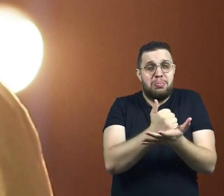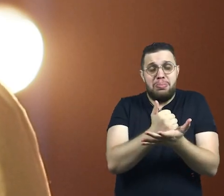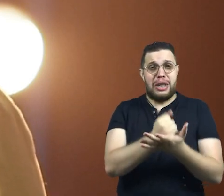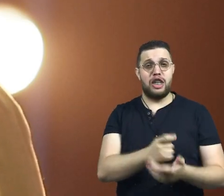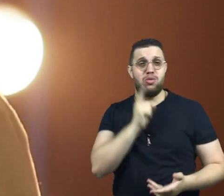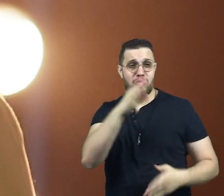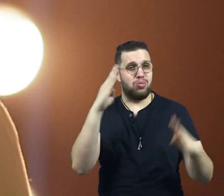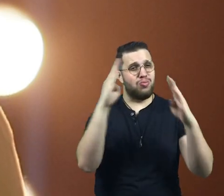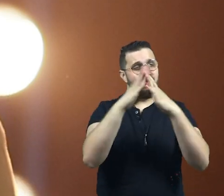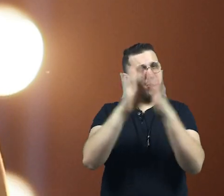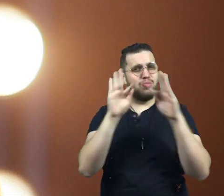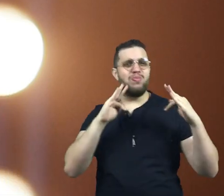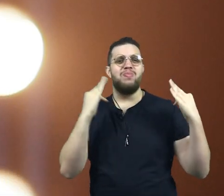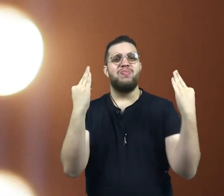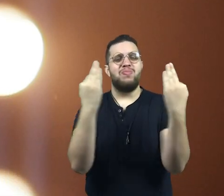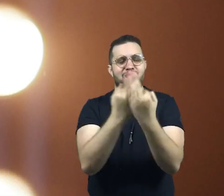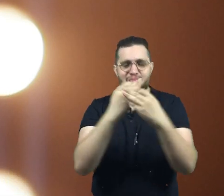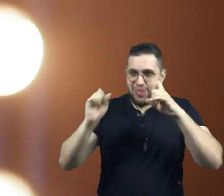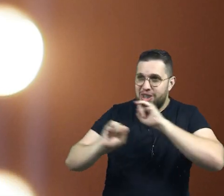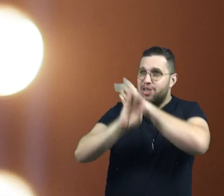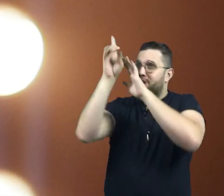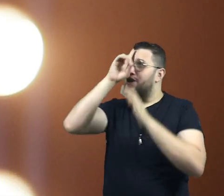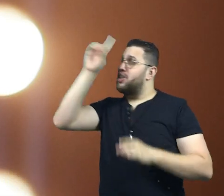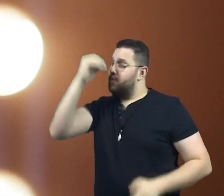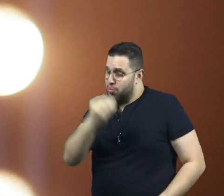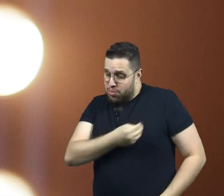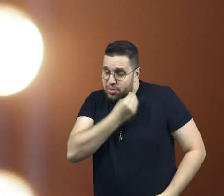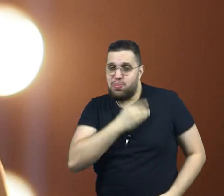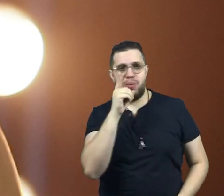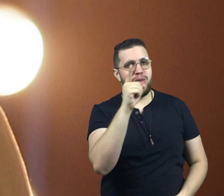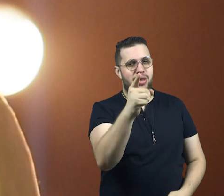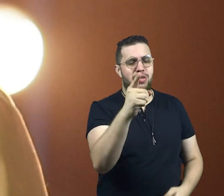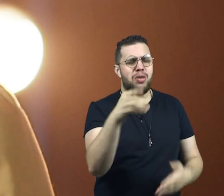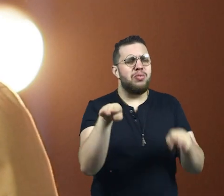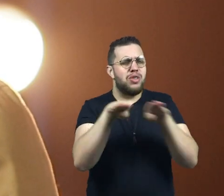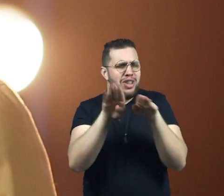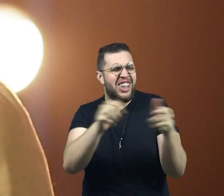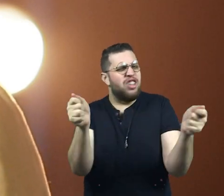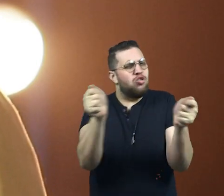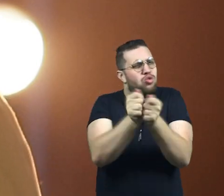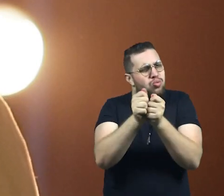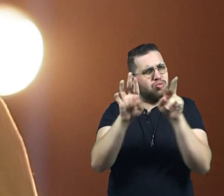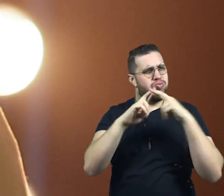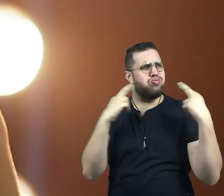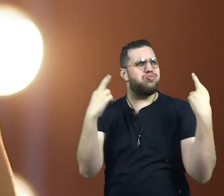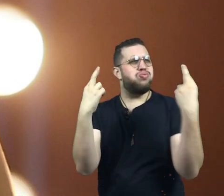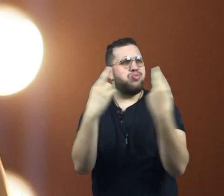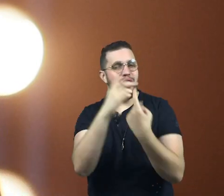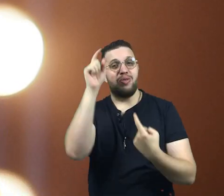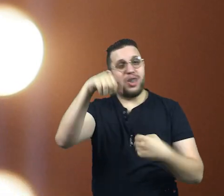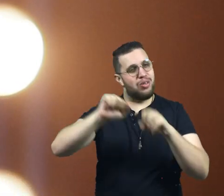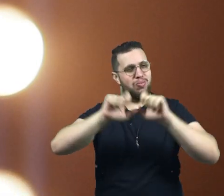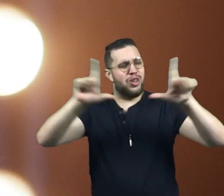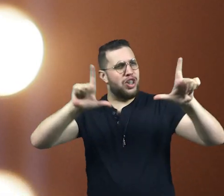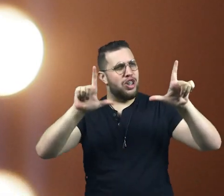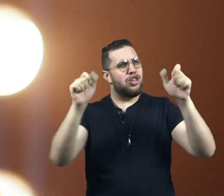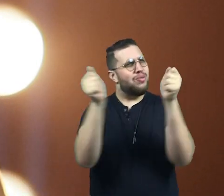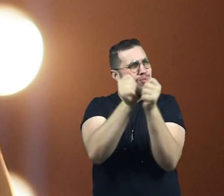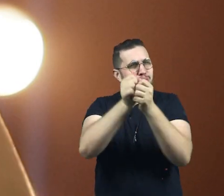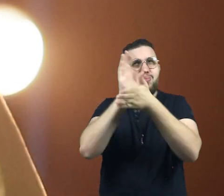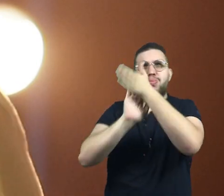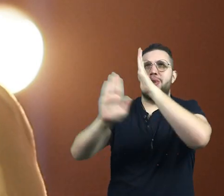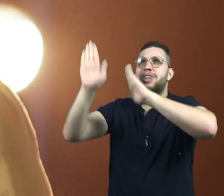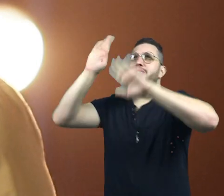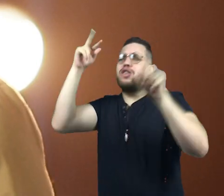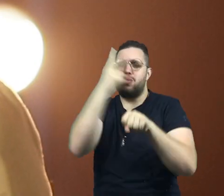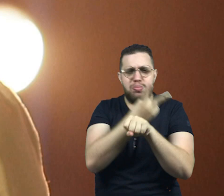com a sua família. E glória a Deus pela sua vida, por você estar aqui conosco mais uma vez reunidos, juntos para adorar o Senhor, para